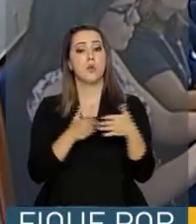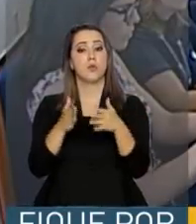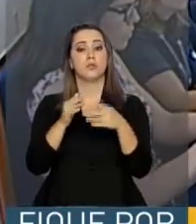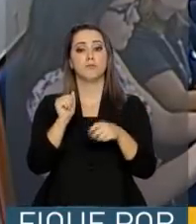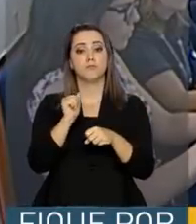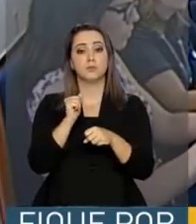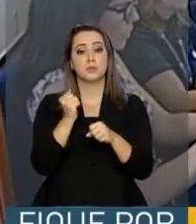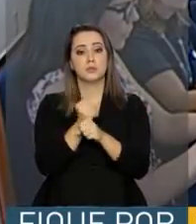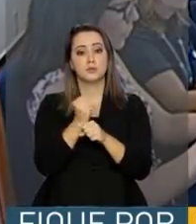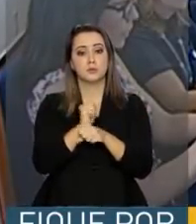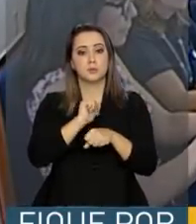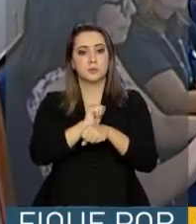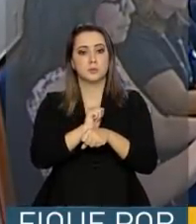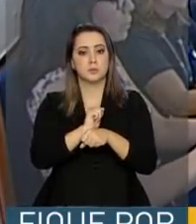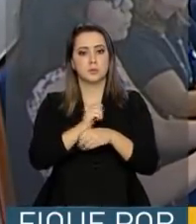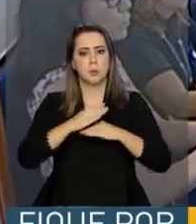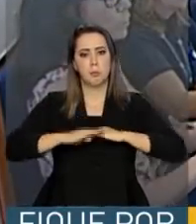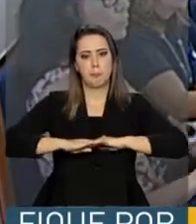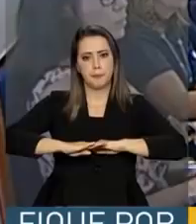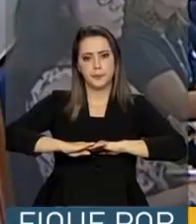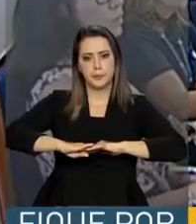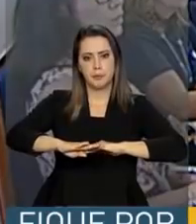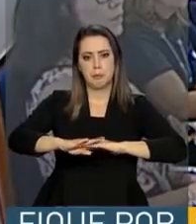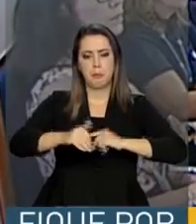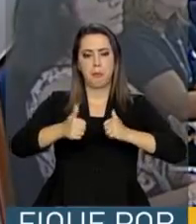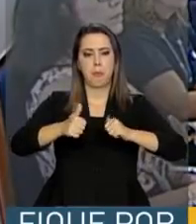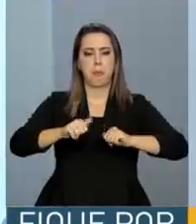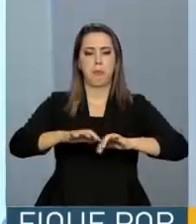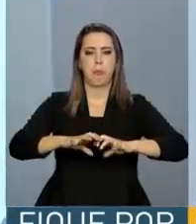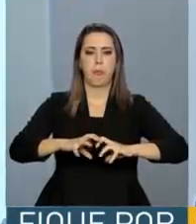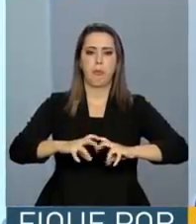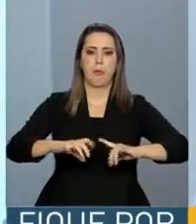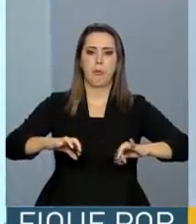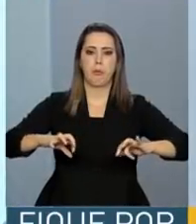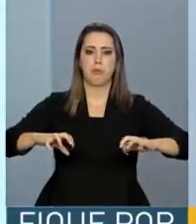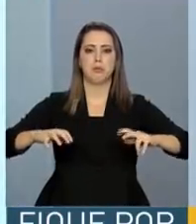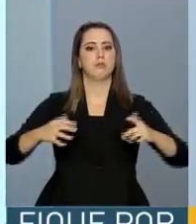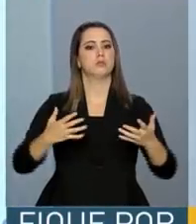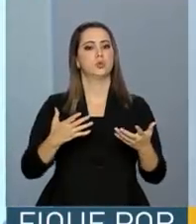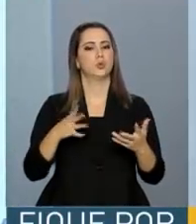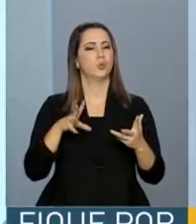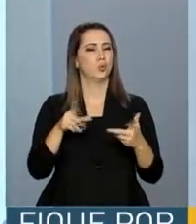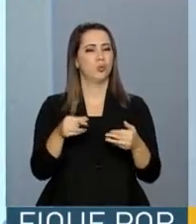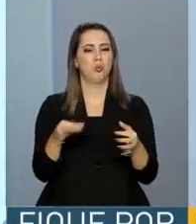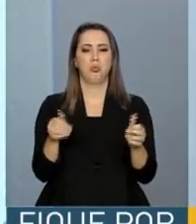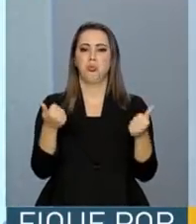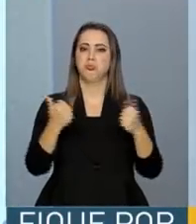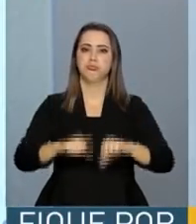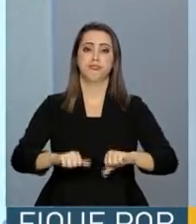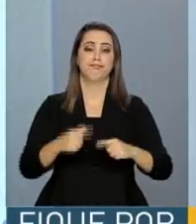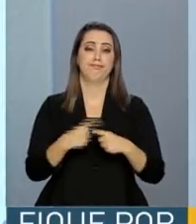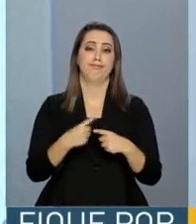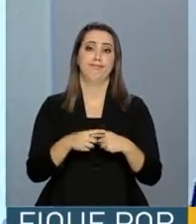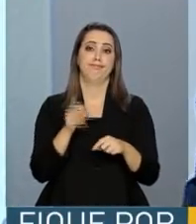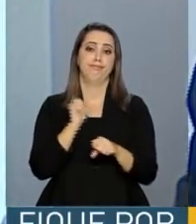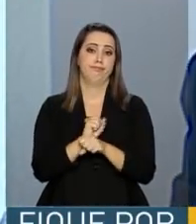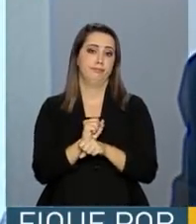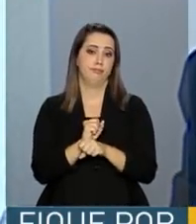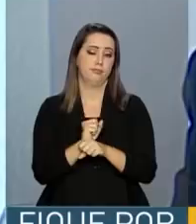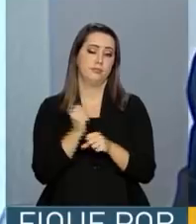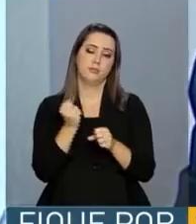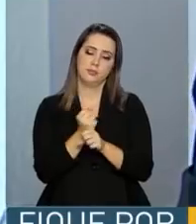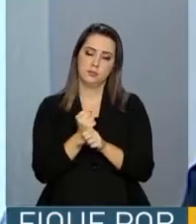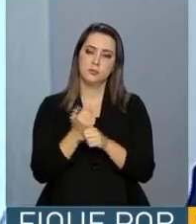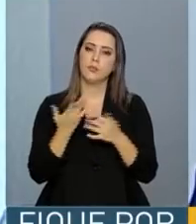pisos já estavam já se deteriorando porque a transposição não ia adiante né